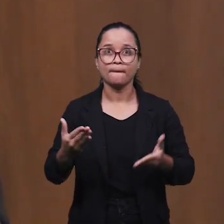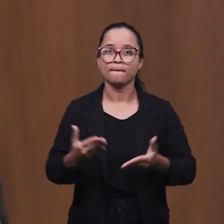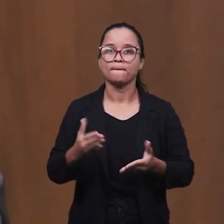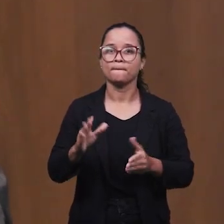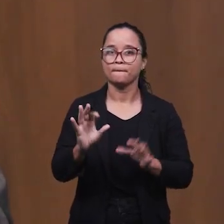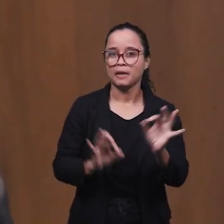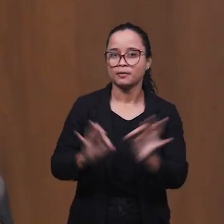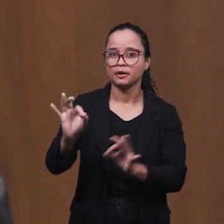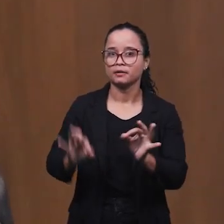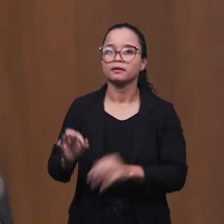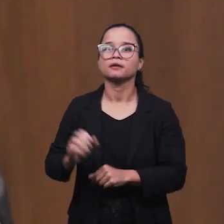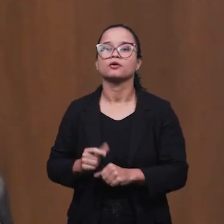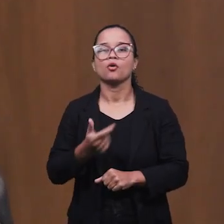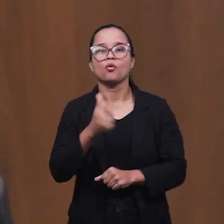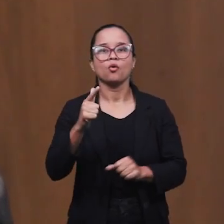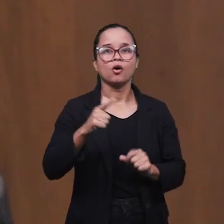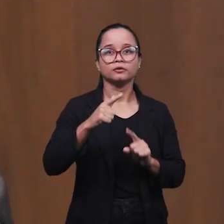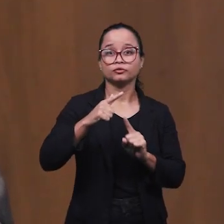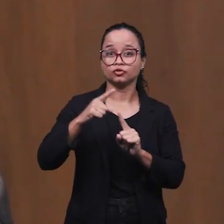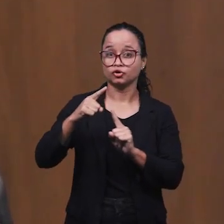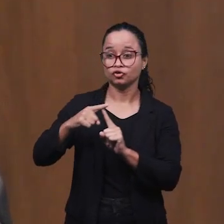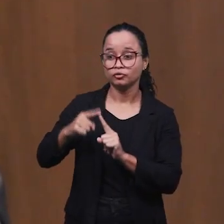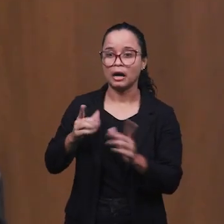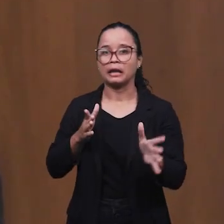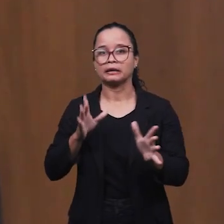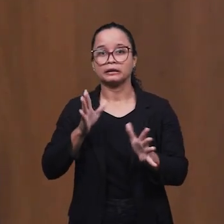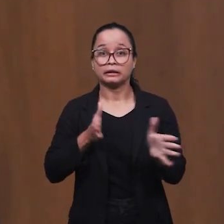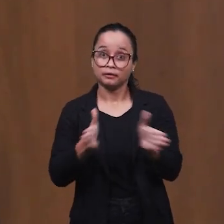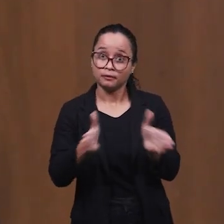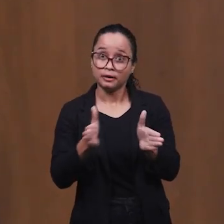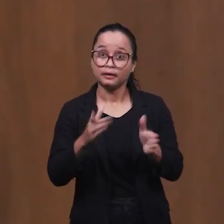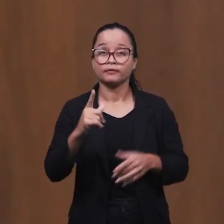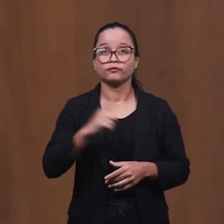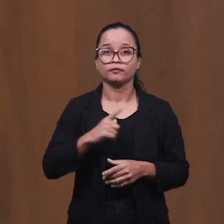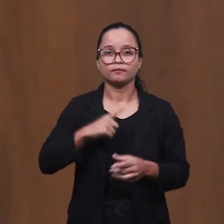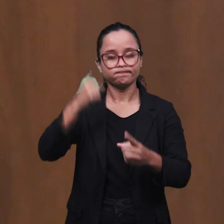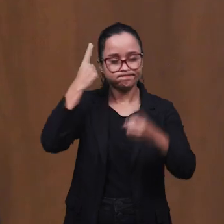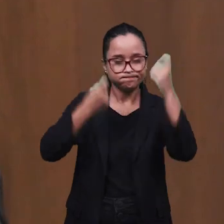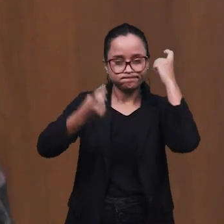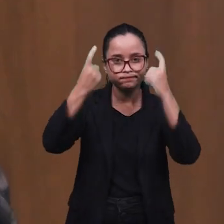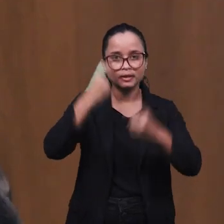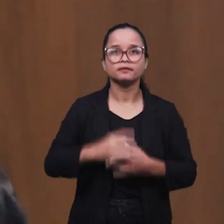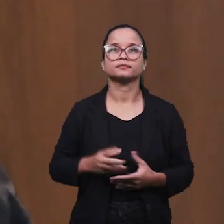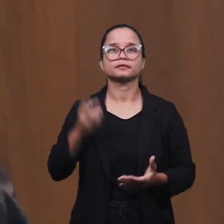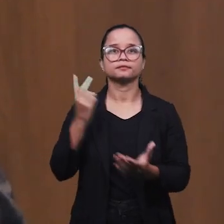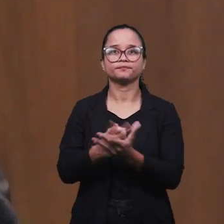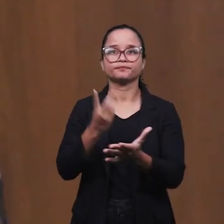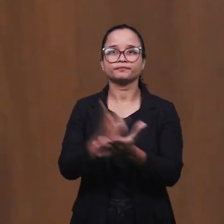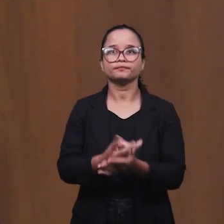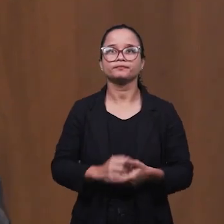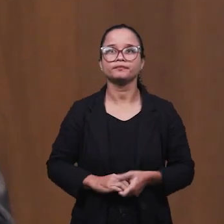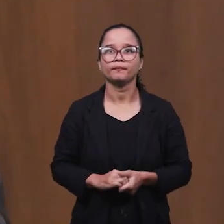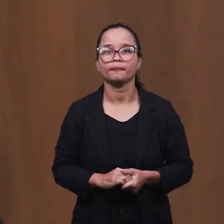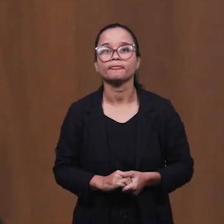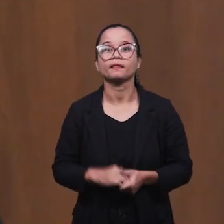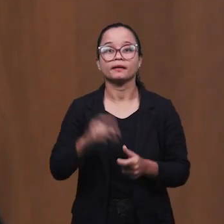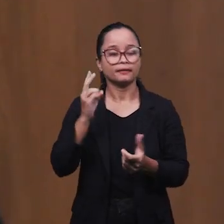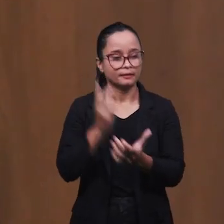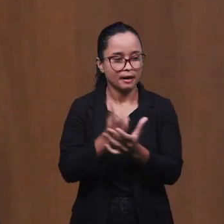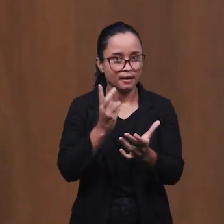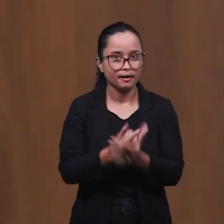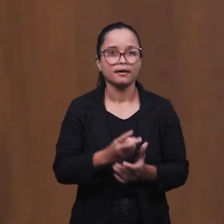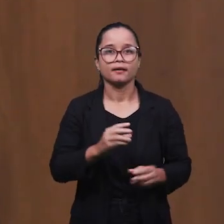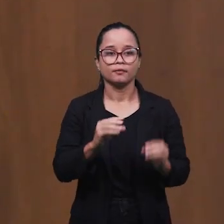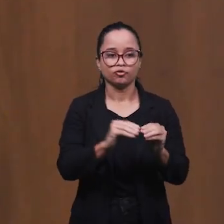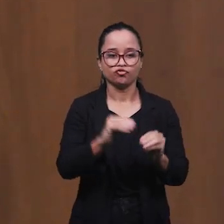com outros tipos de acessibilidade na igreja. Nós tínhamos a preocupação da igreja foi sempre de remover pessoas